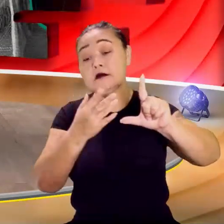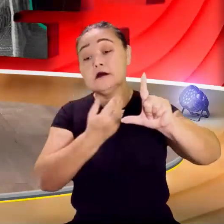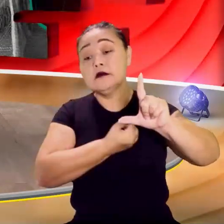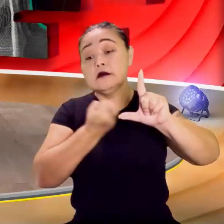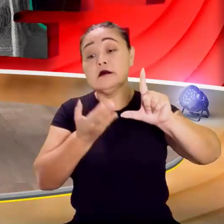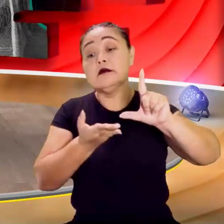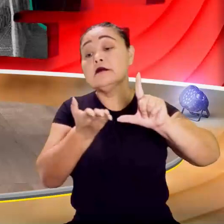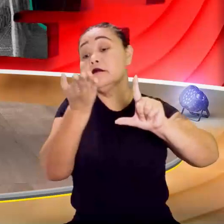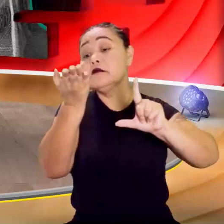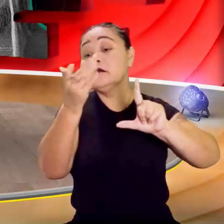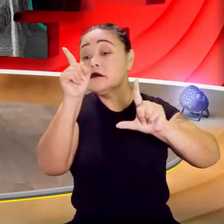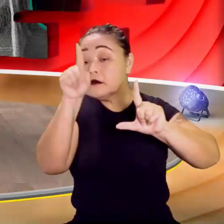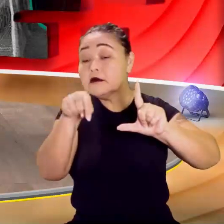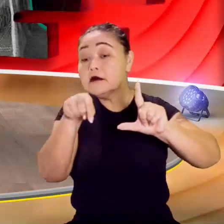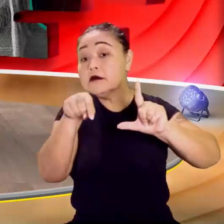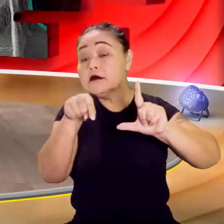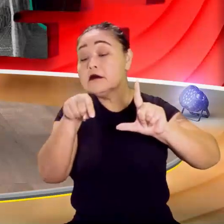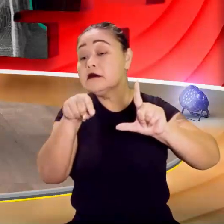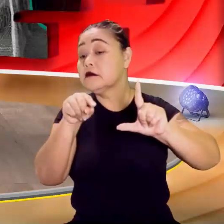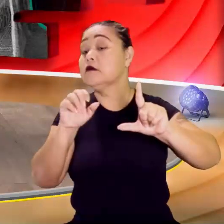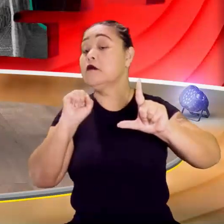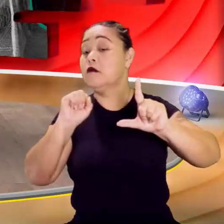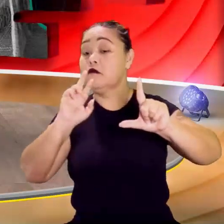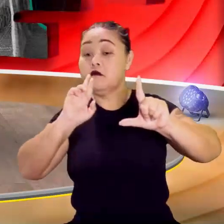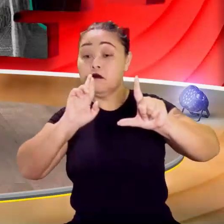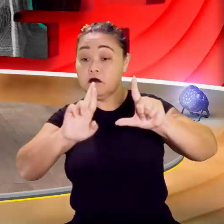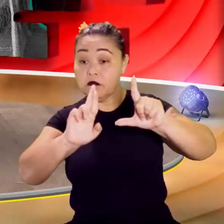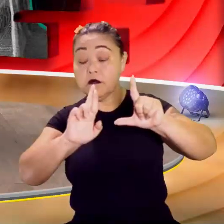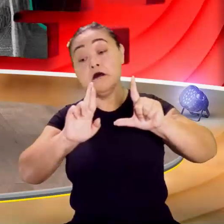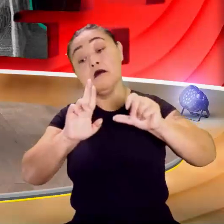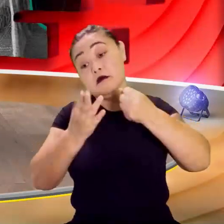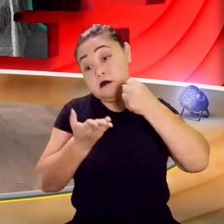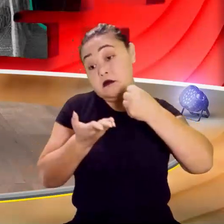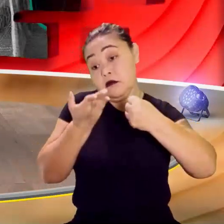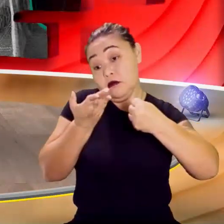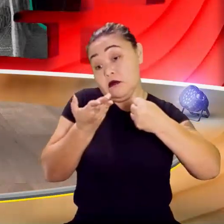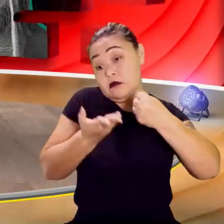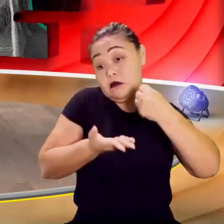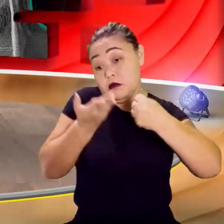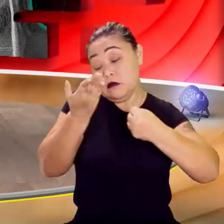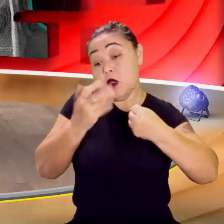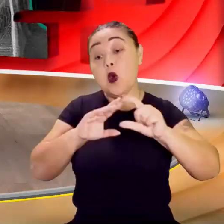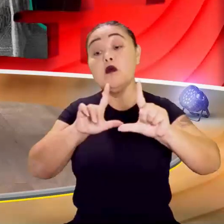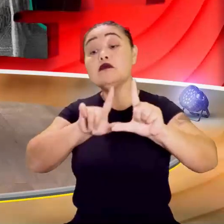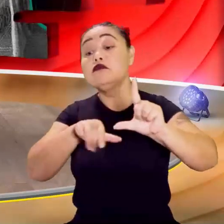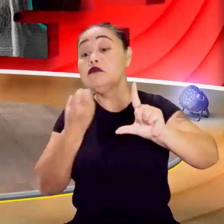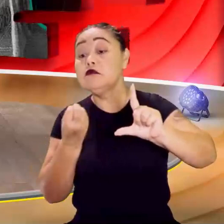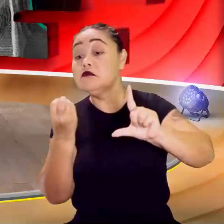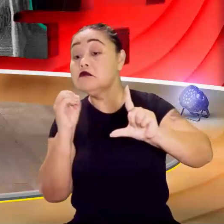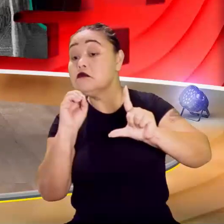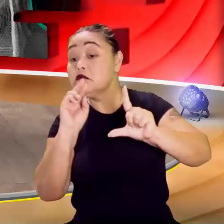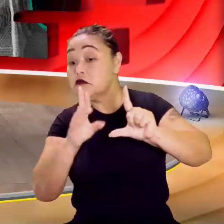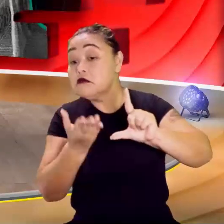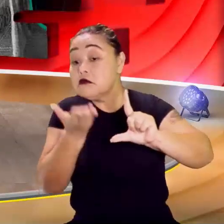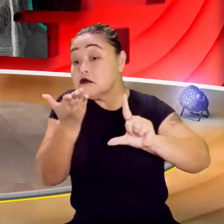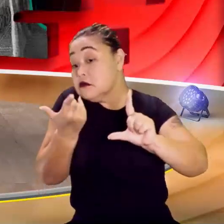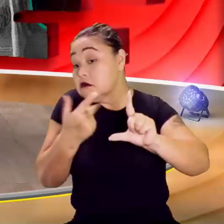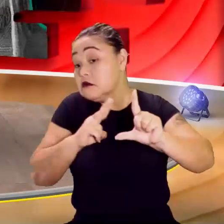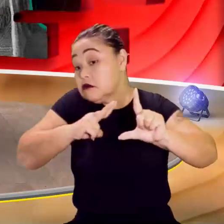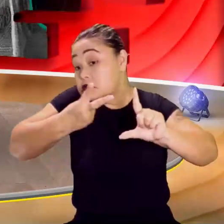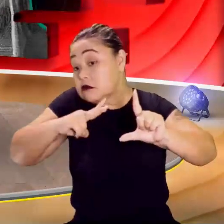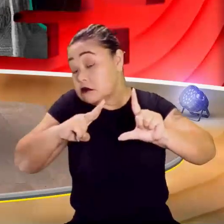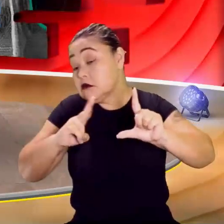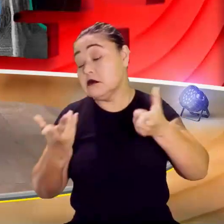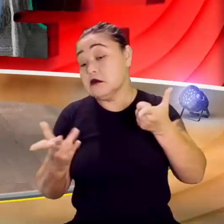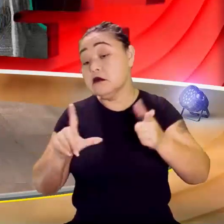exponencial. Se é exponencial, eu posso resolver por exponencial ou por logaritmo. Pronto. Isso mesmo. E